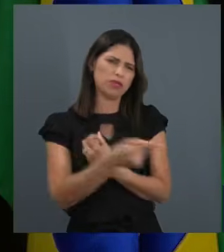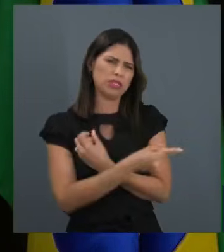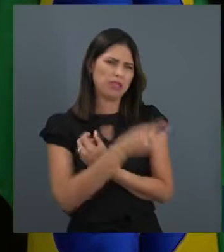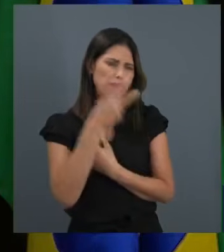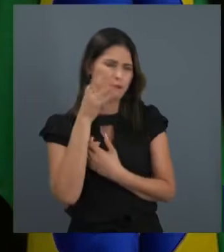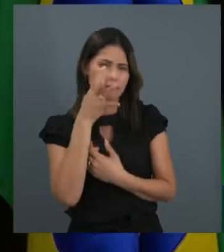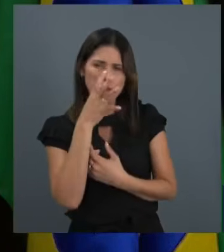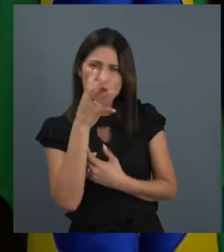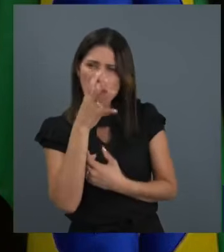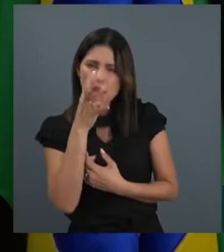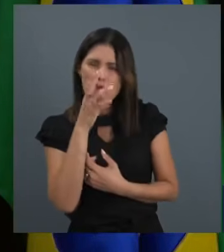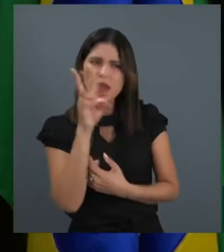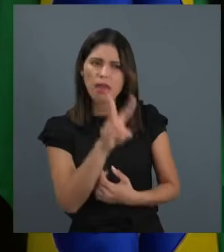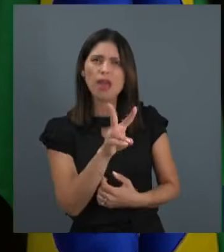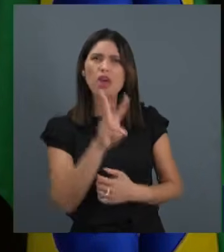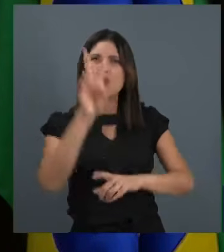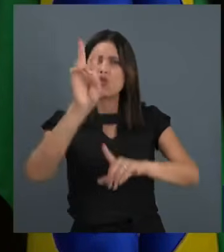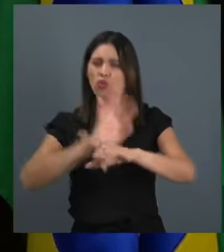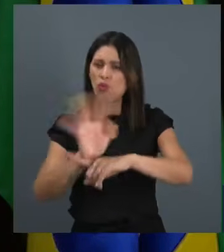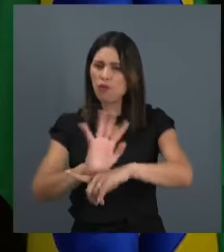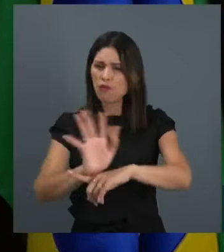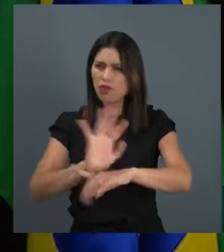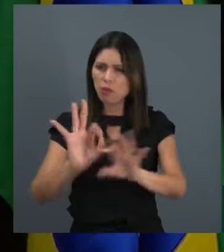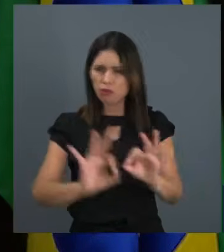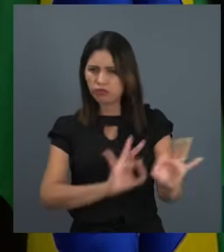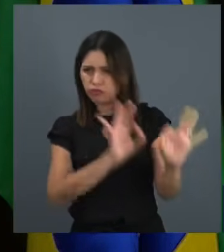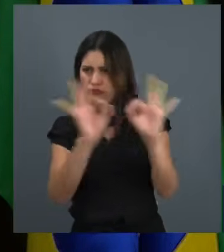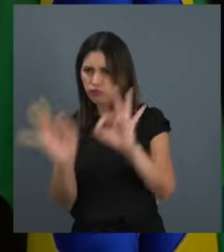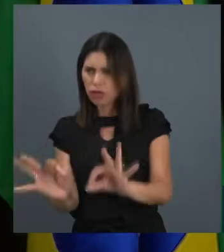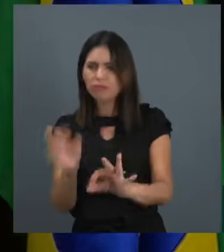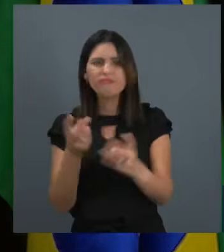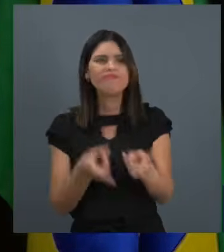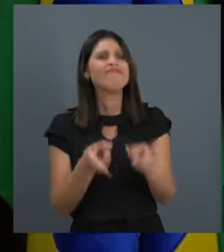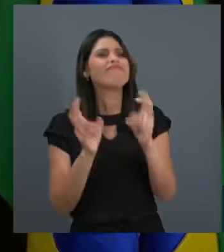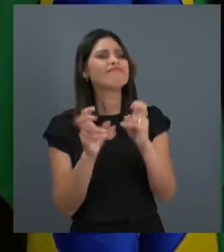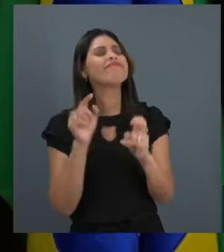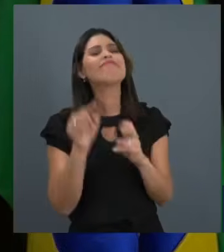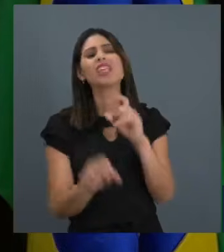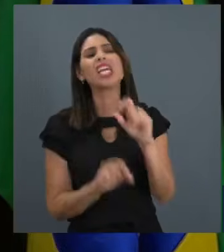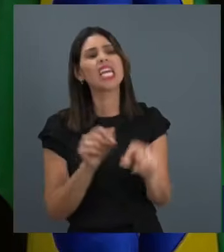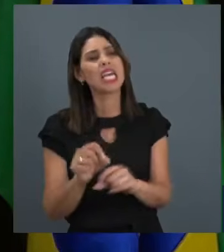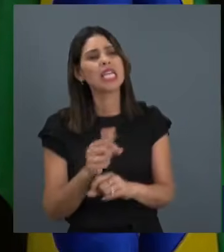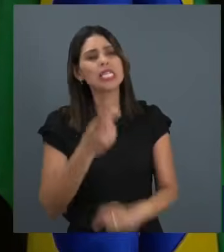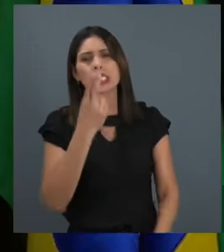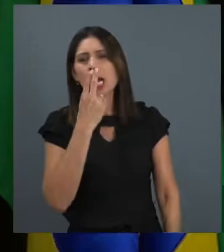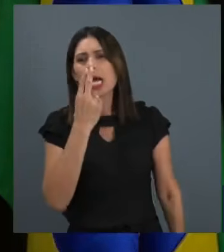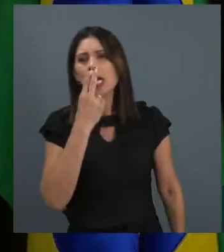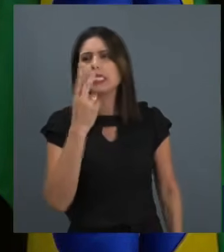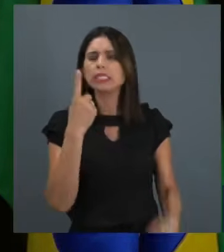filmes nazistas da história, que mostrando a história. Essa caçada.